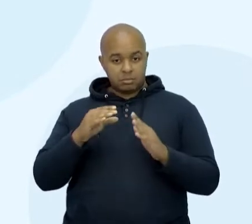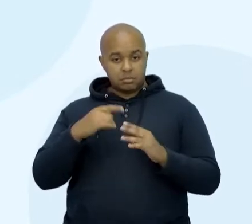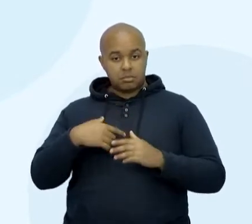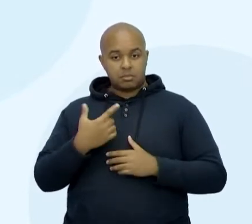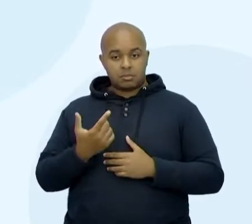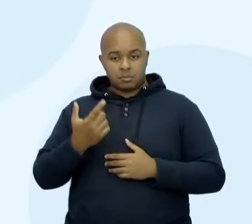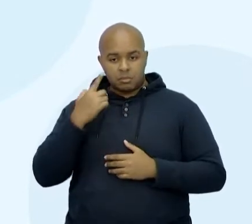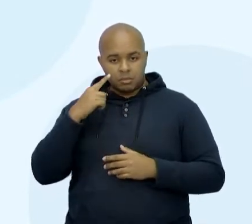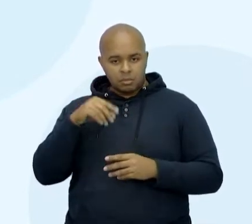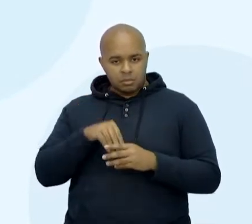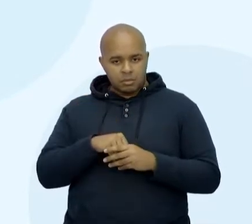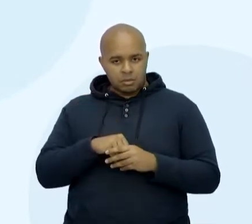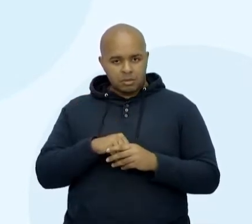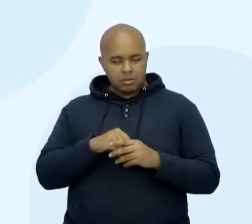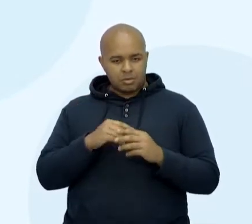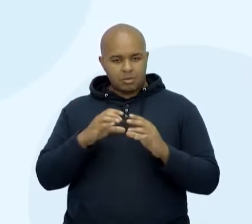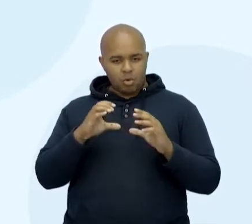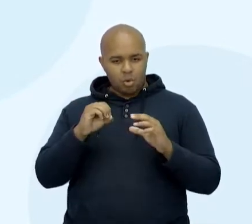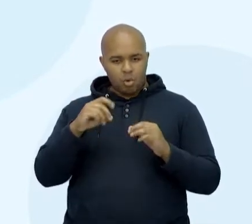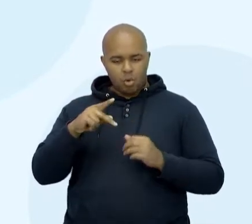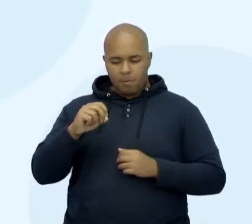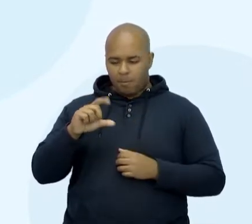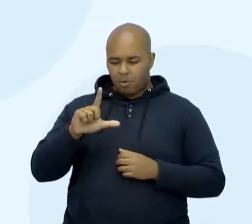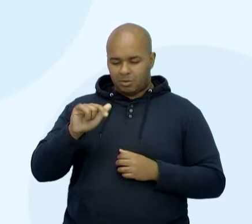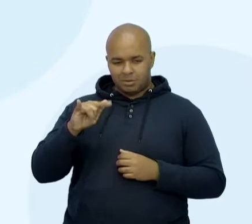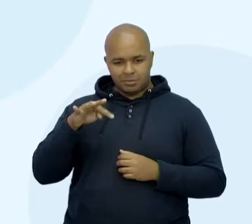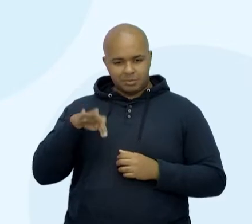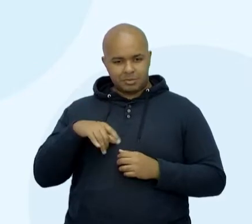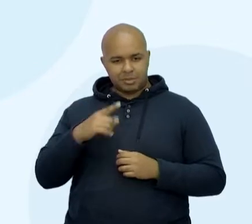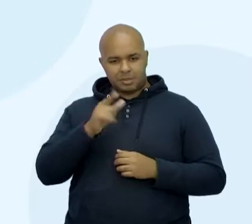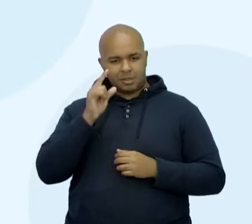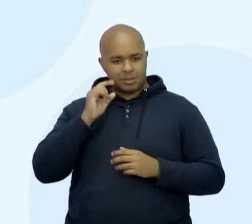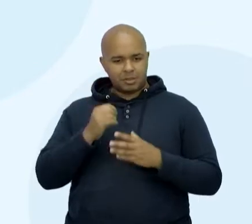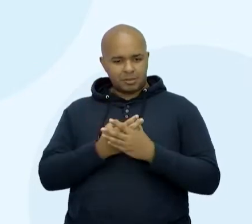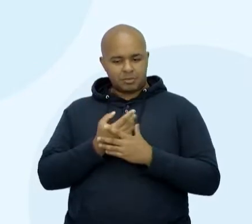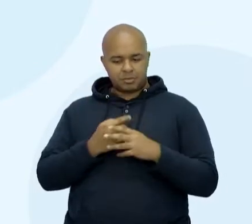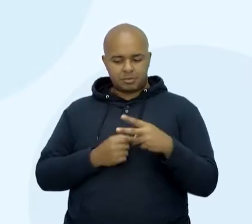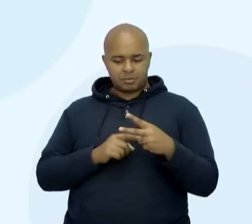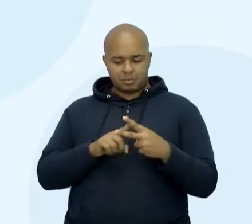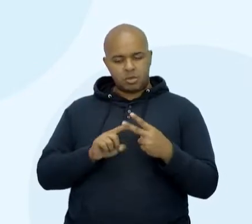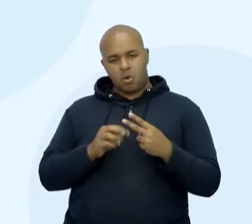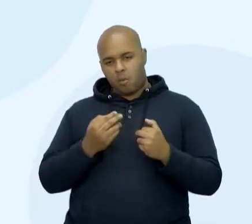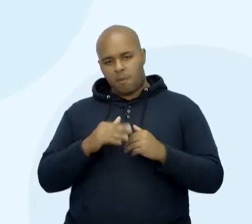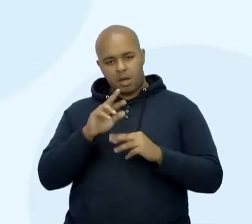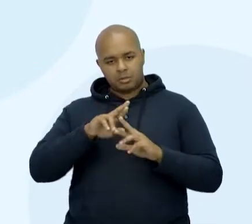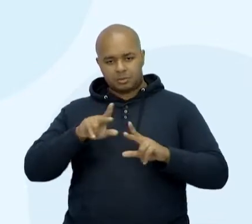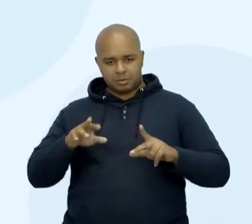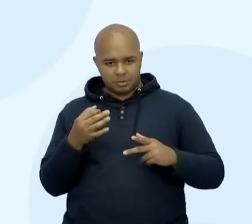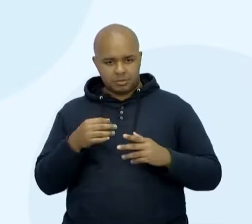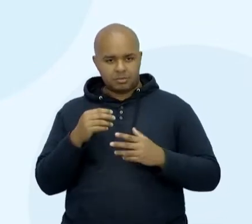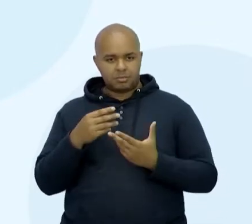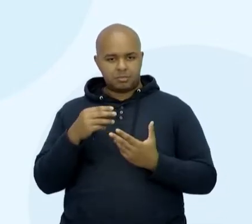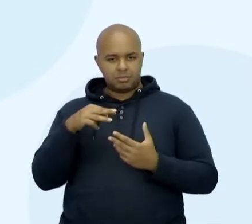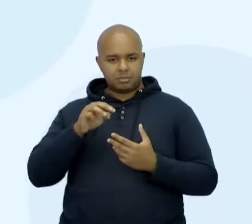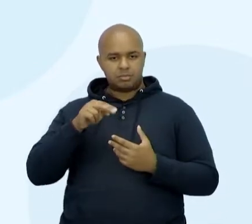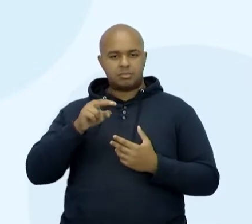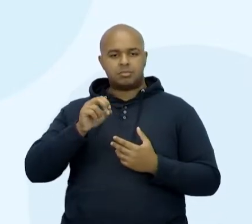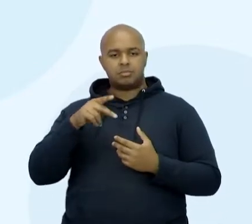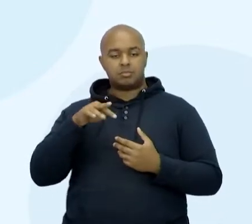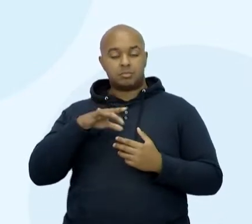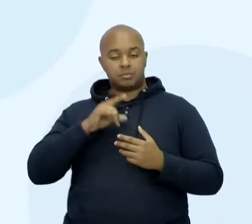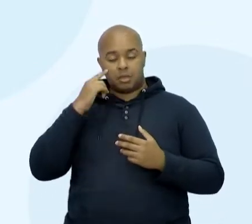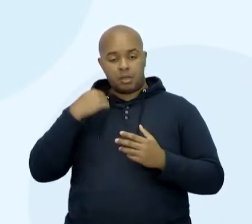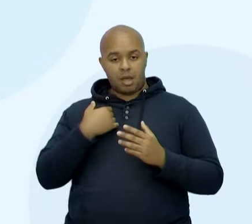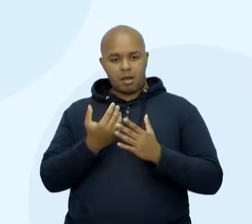E aí, dentro dos copolímeros, ou seja, aqueles que são formados por 2 ou mais tipos de monômeros, eu tenho